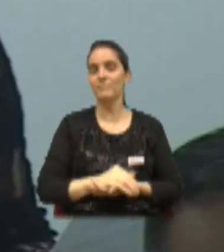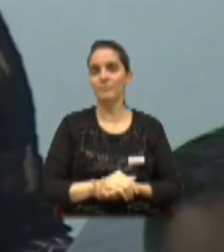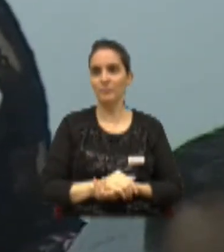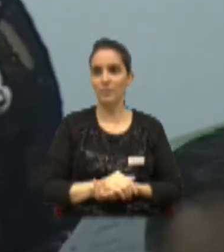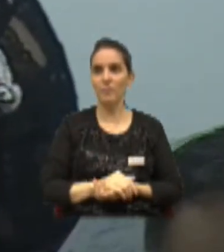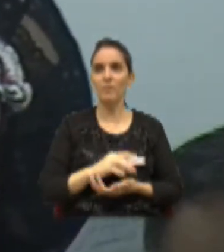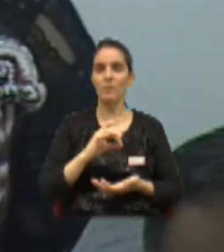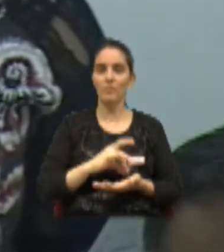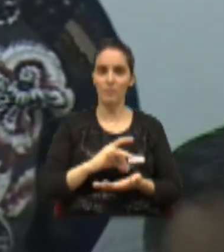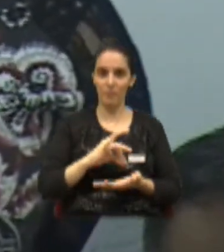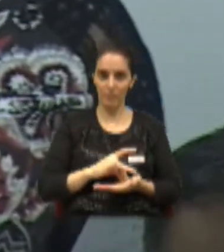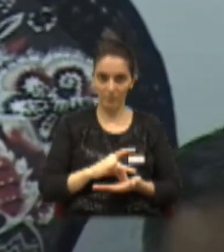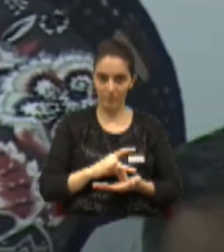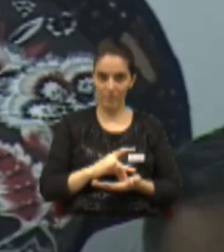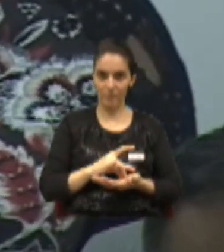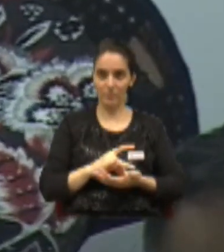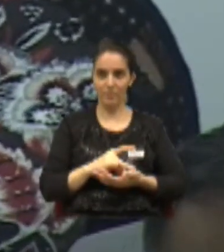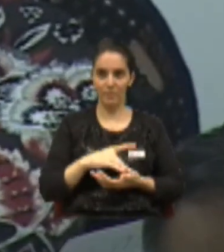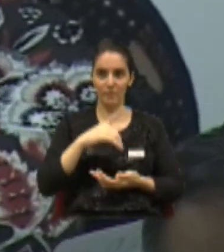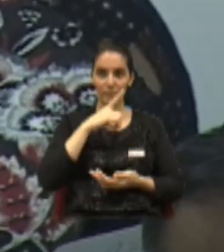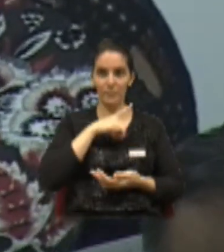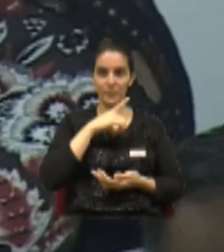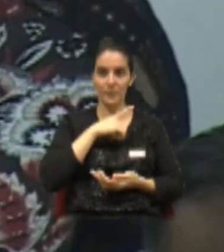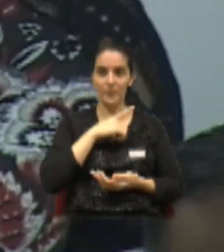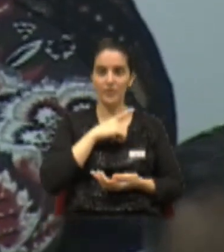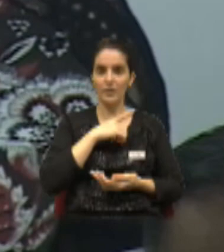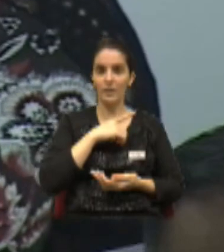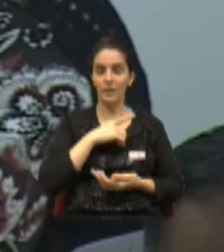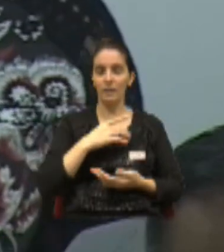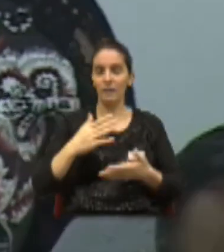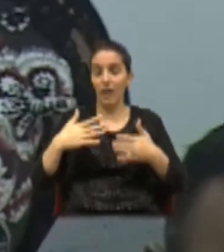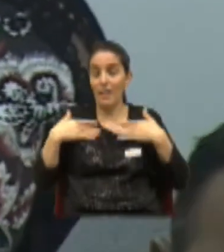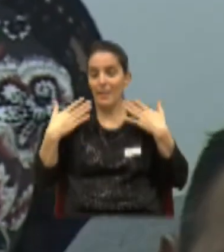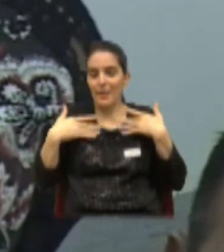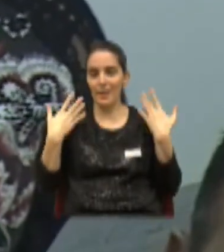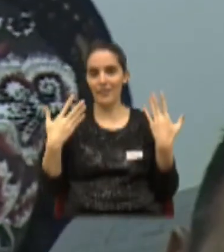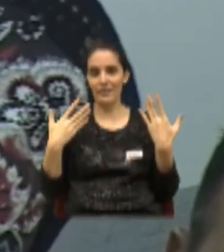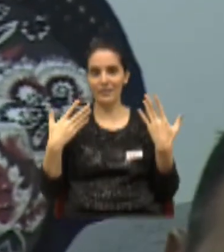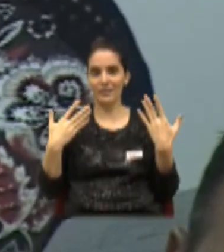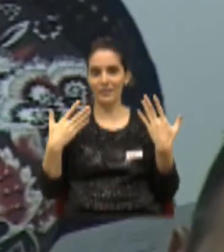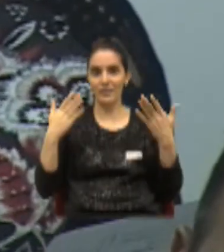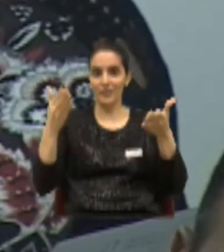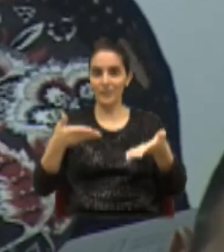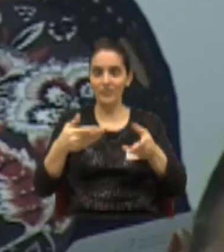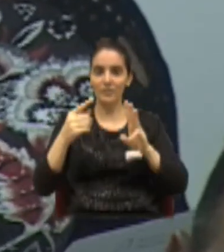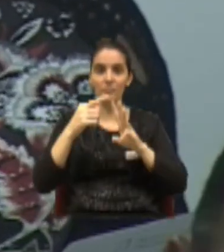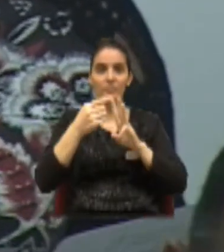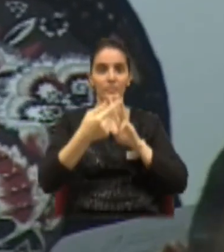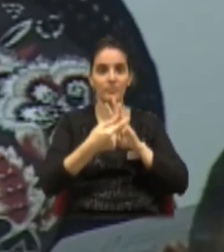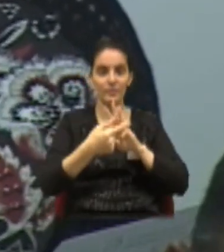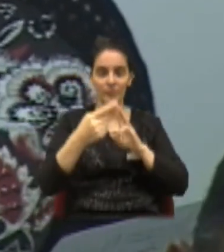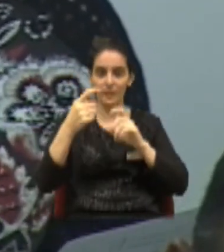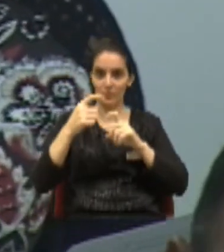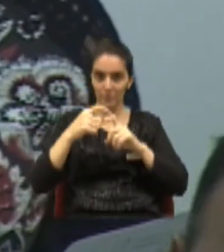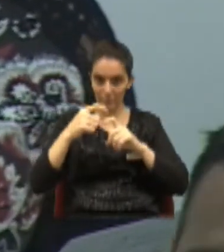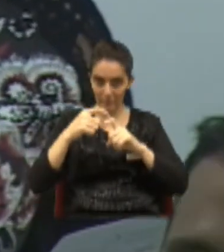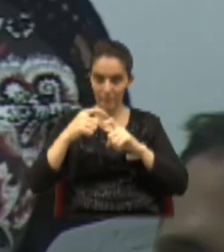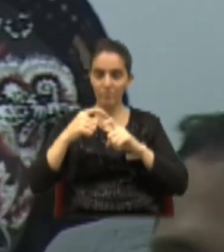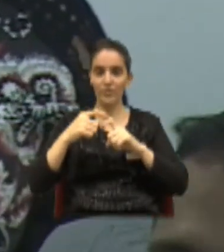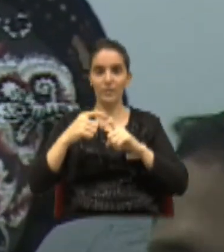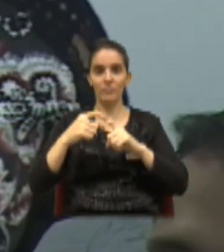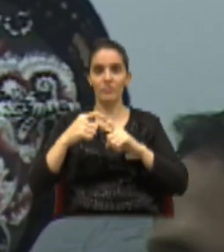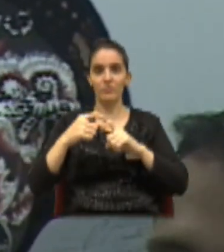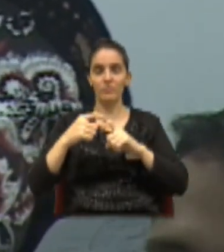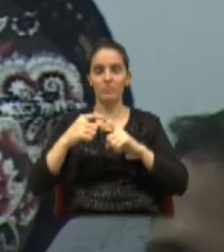Nós temos hoje, eu tenho aqui a grande alegria de ter nessa gestão três médicos que